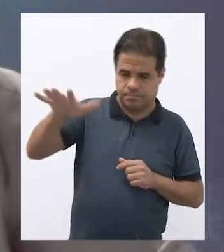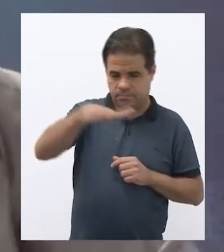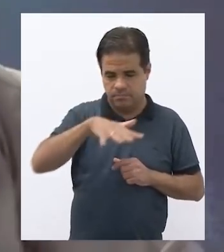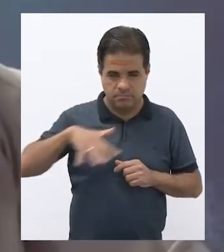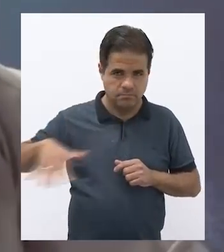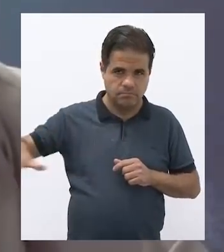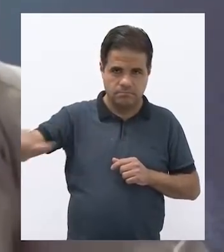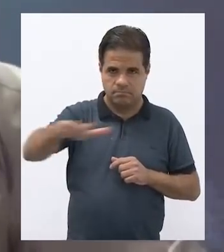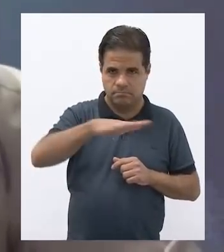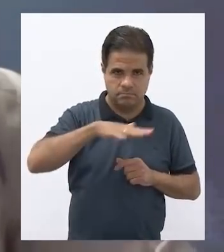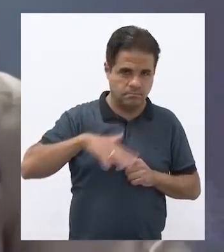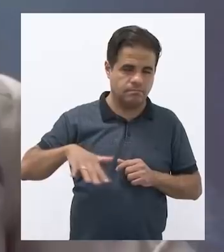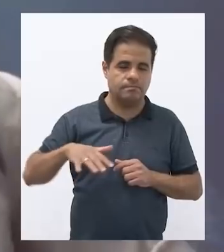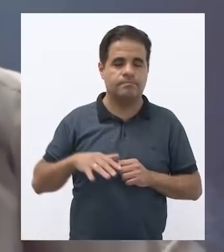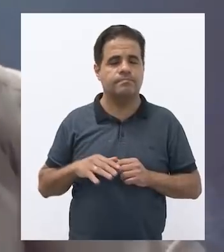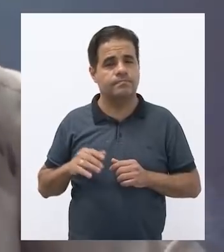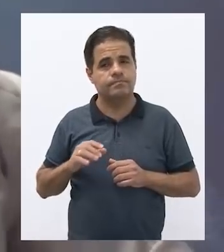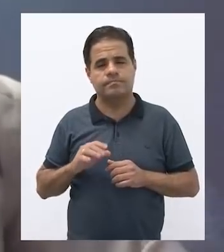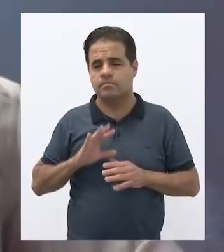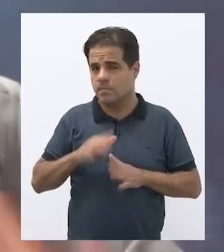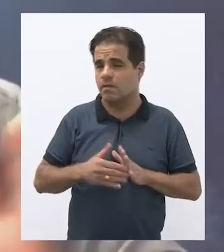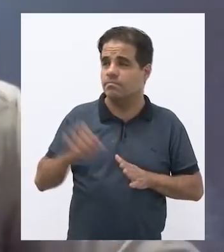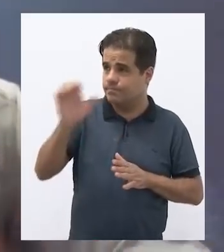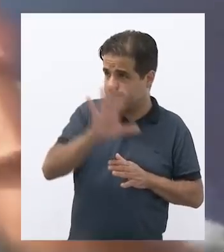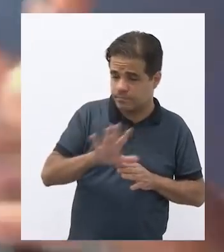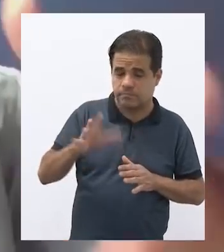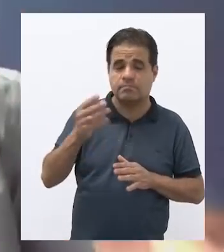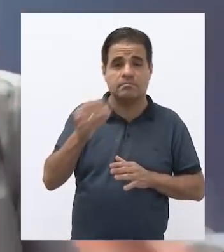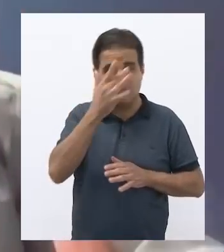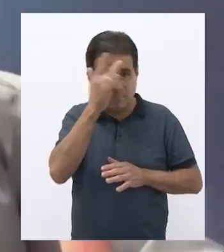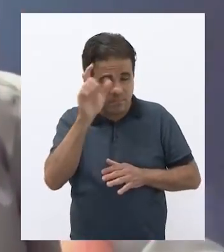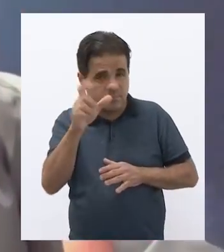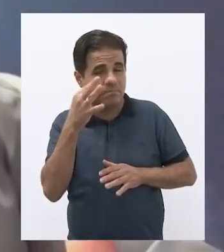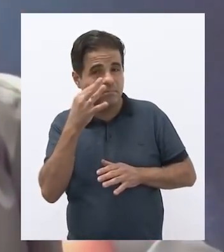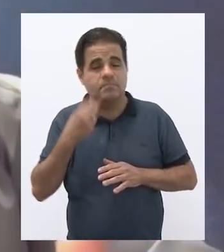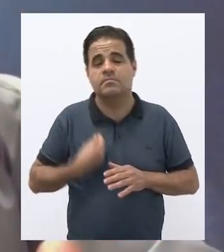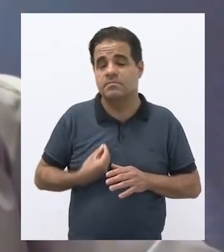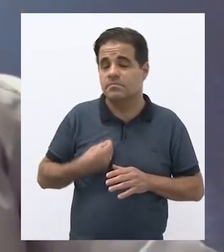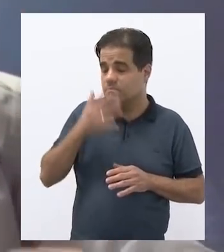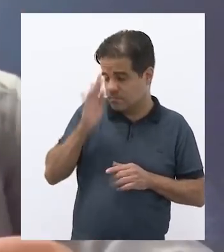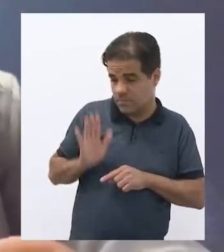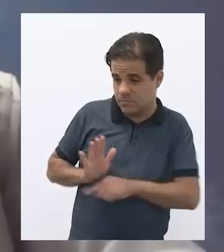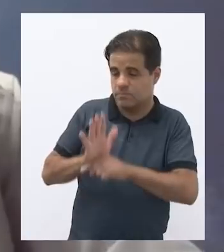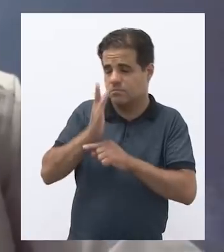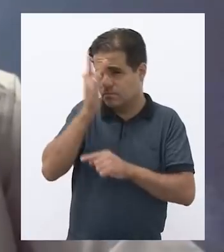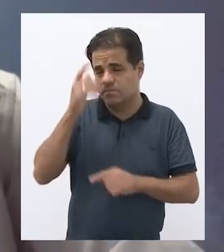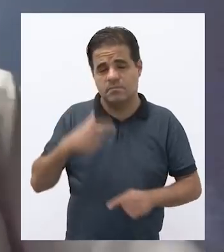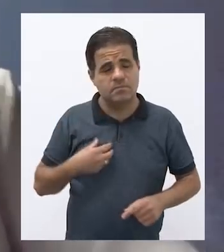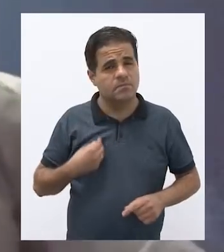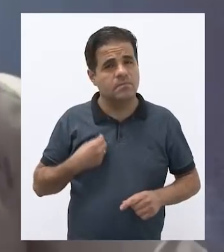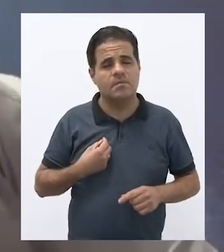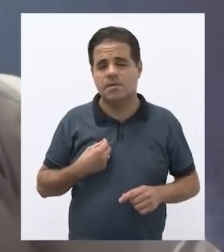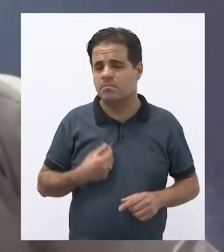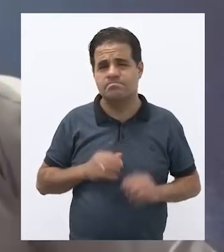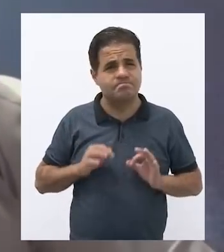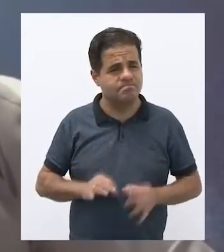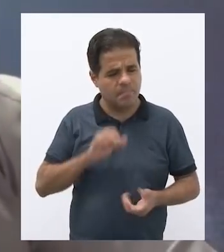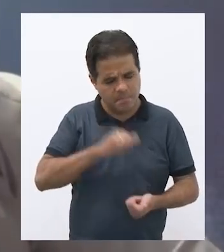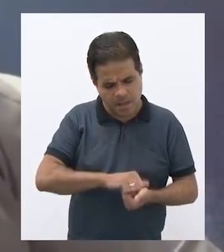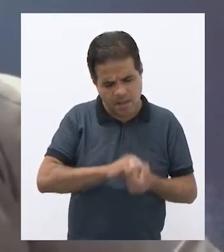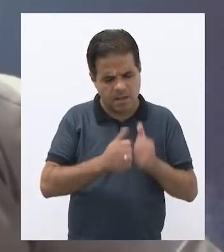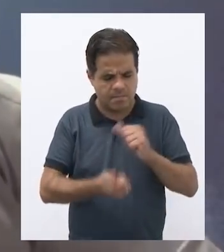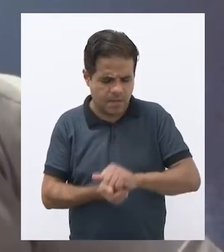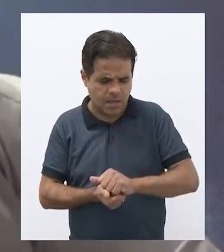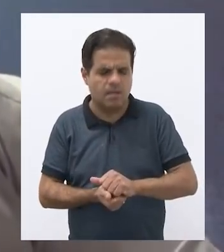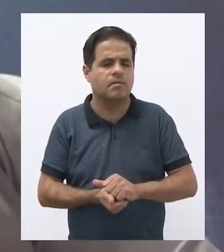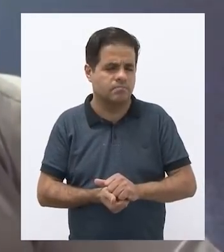aí a gente vai falar da educação, mas todo o aparelho do Estado, para que ele se faça presente na vida dessa pessoa de maneiras absolutamente adaptáveis. O